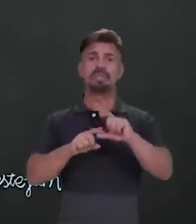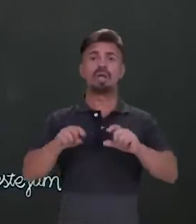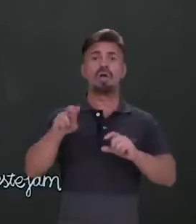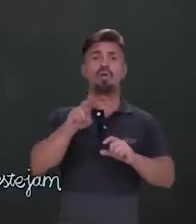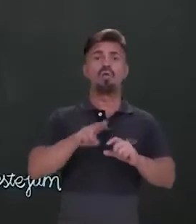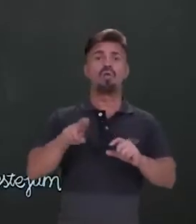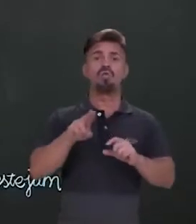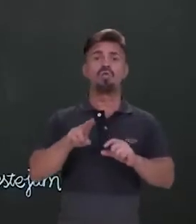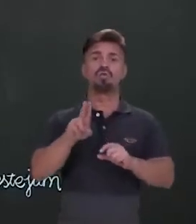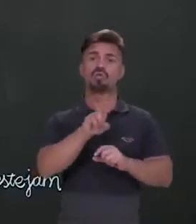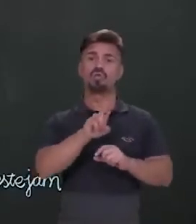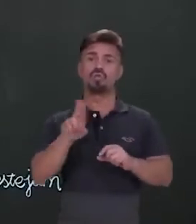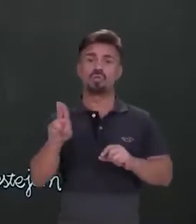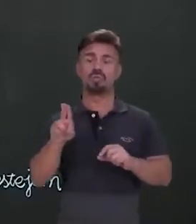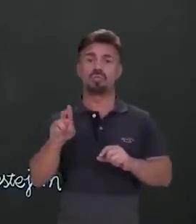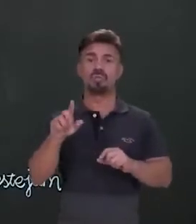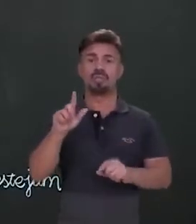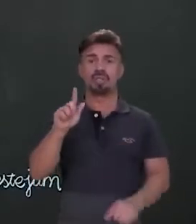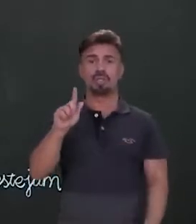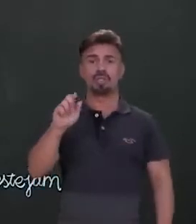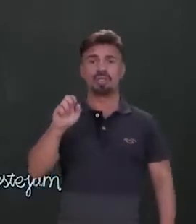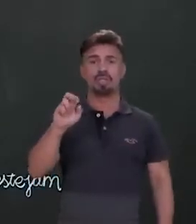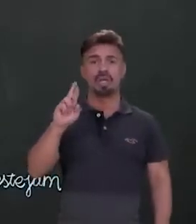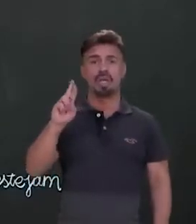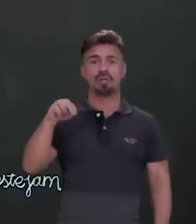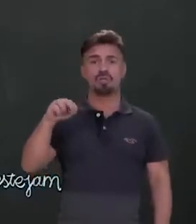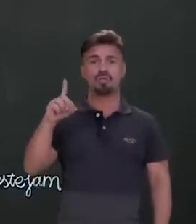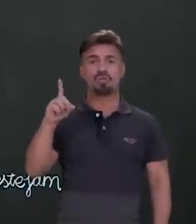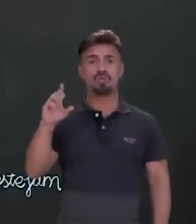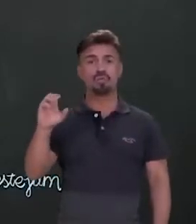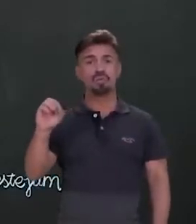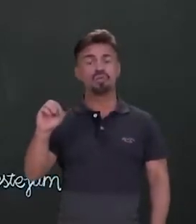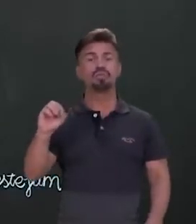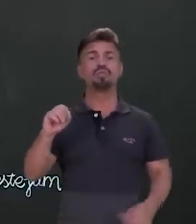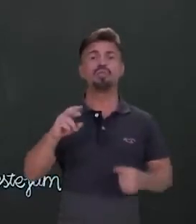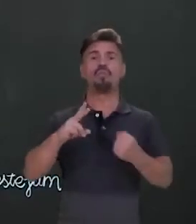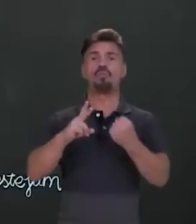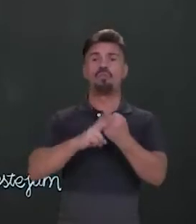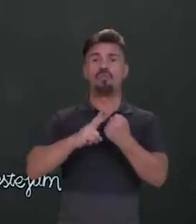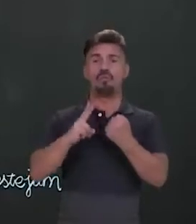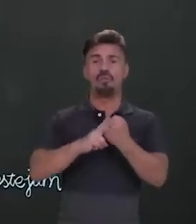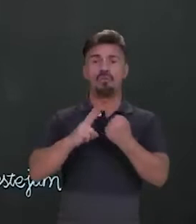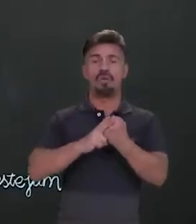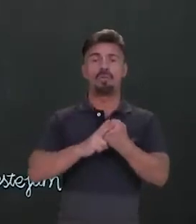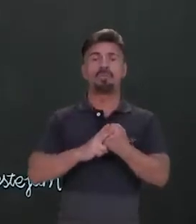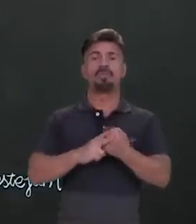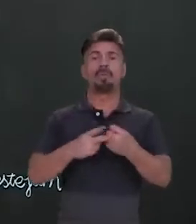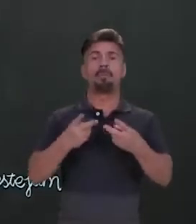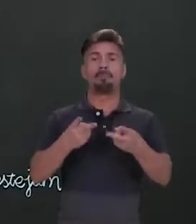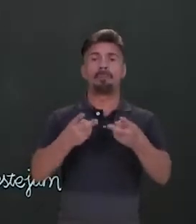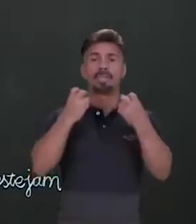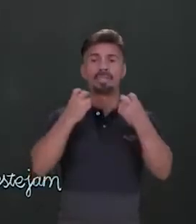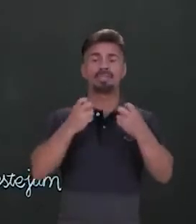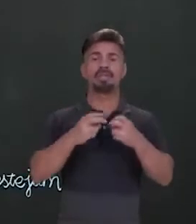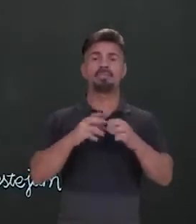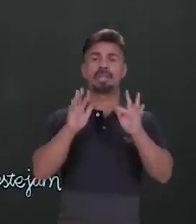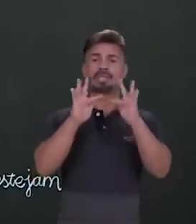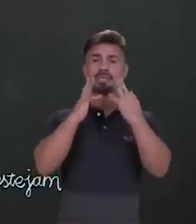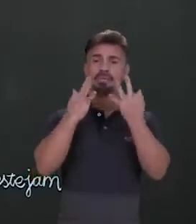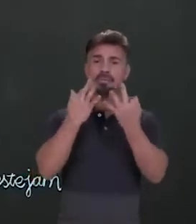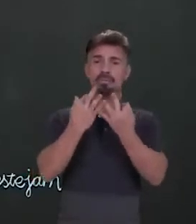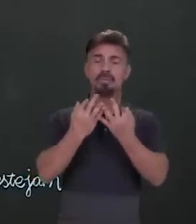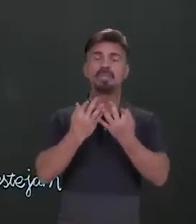uma forma nominal, que é o gerúndio. Nós vamos aprender mais sobre isso na aula sobre orações reduzidas. Perceba que eu tenho as